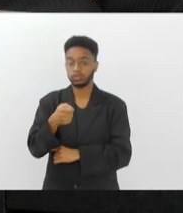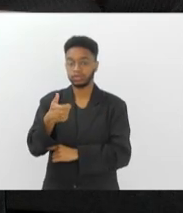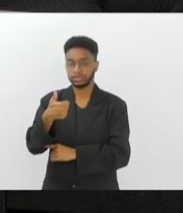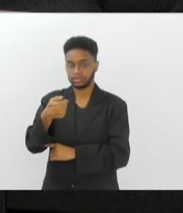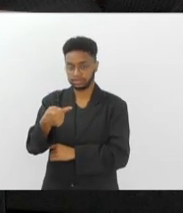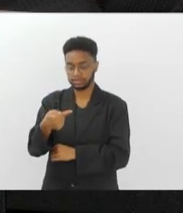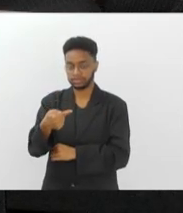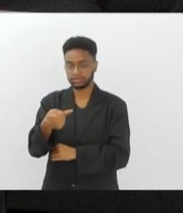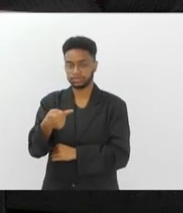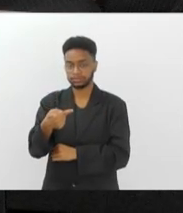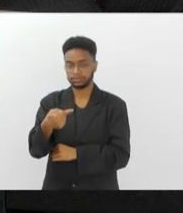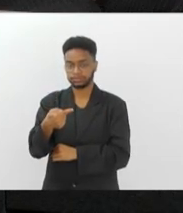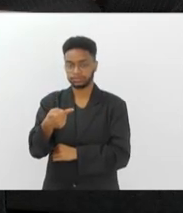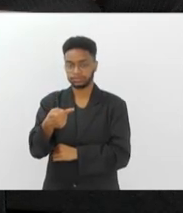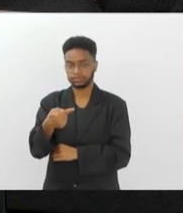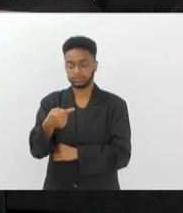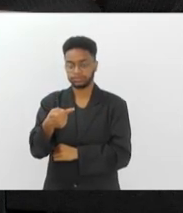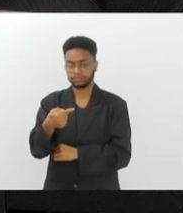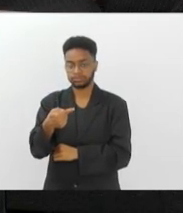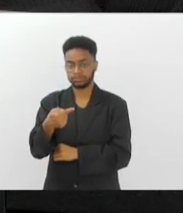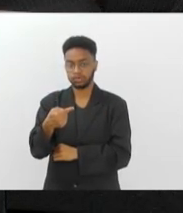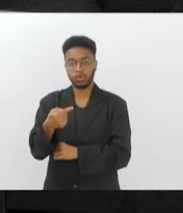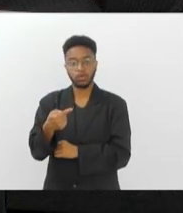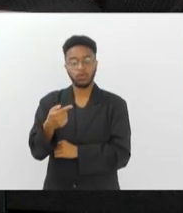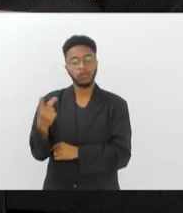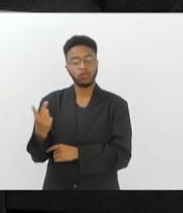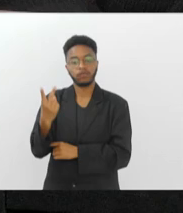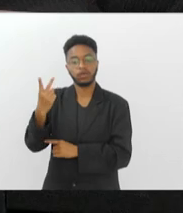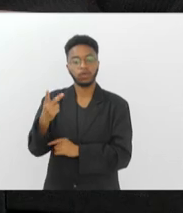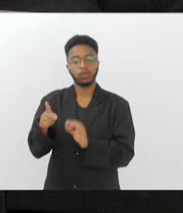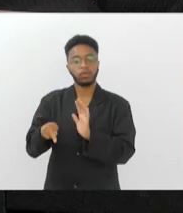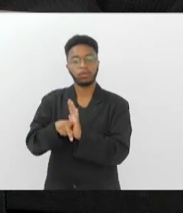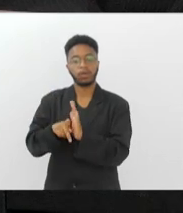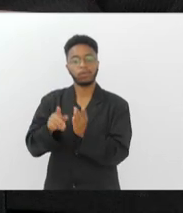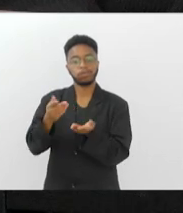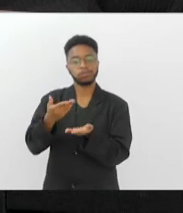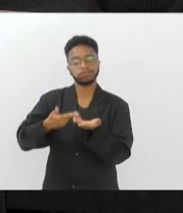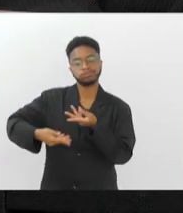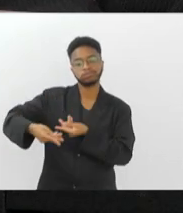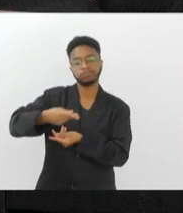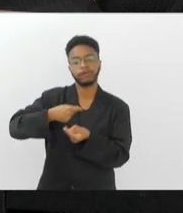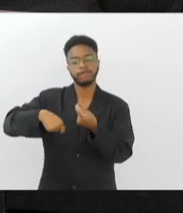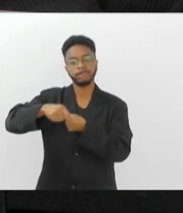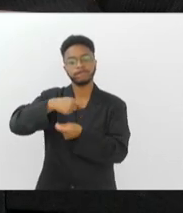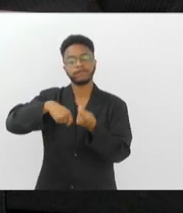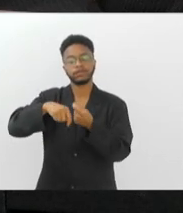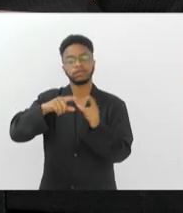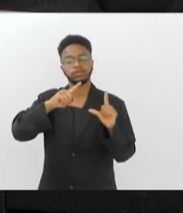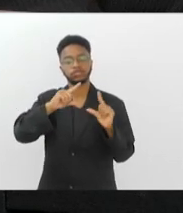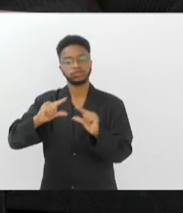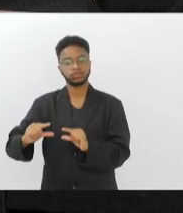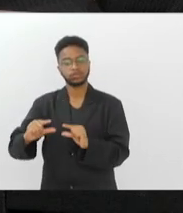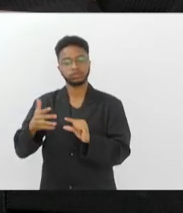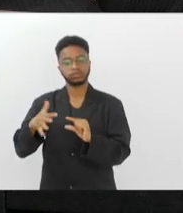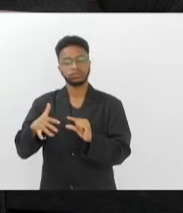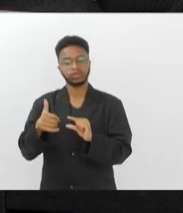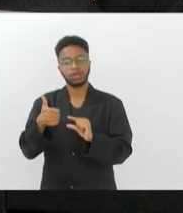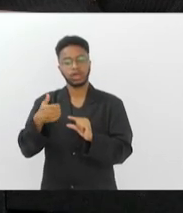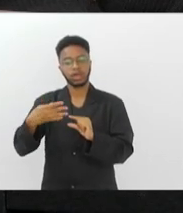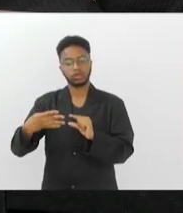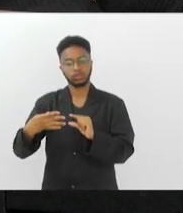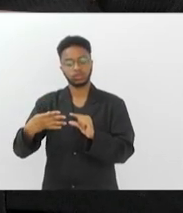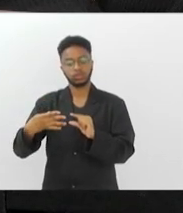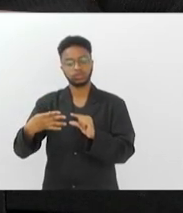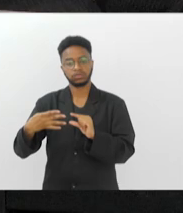2017, a cifra das transações comerciais caiu para pouco mais de